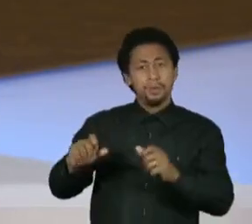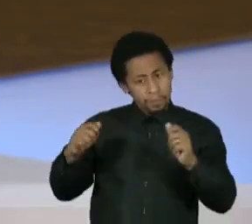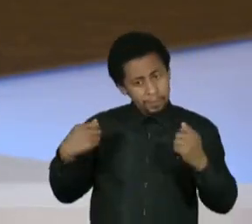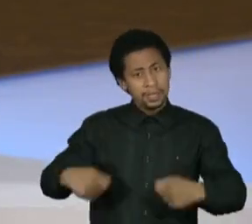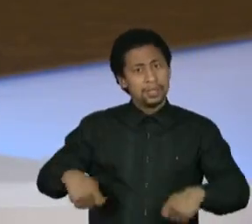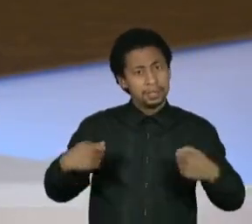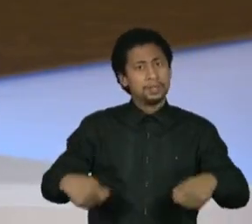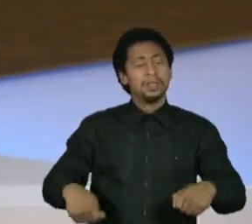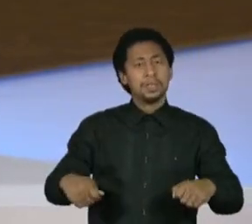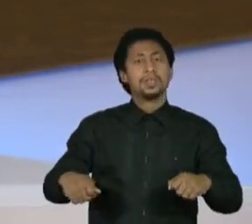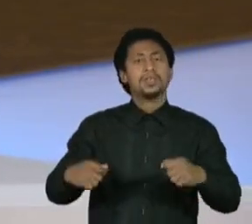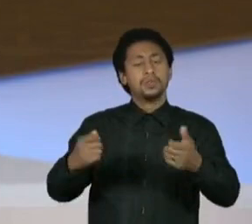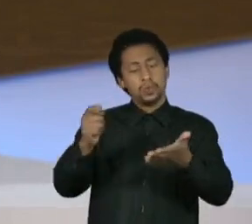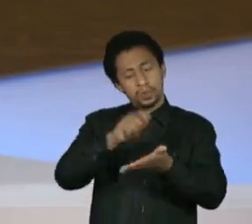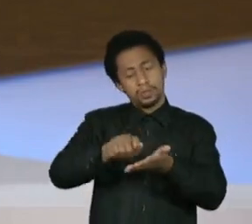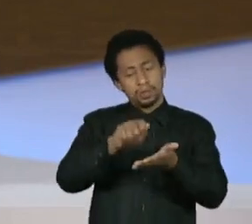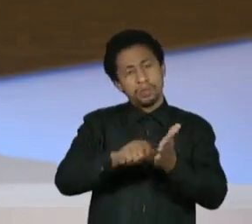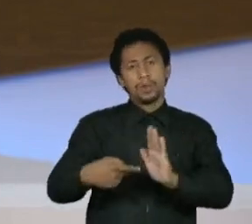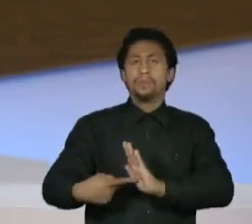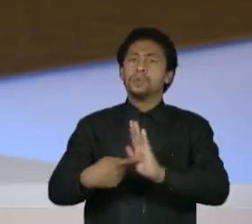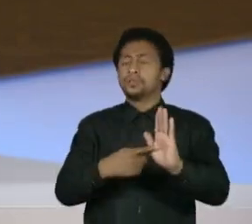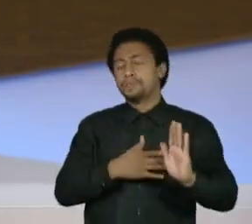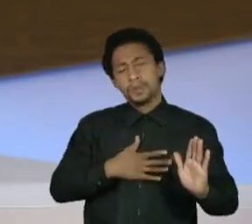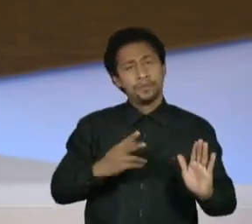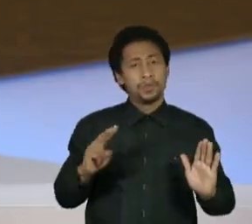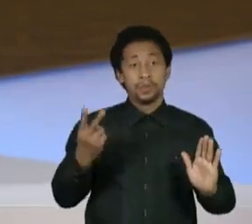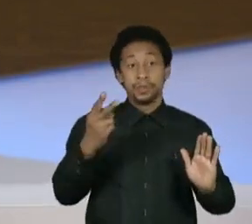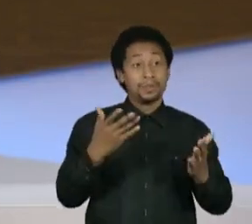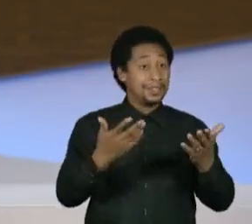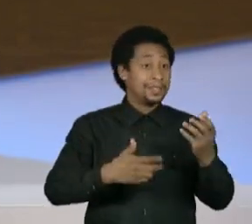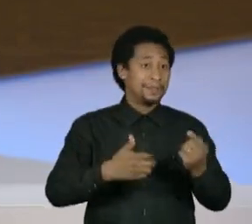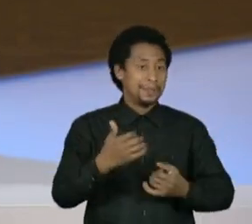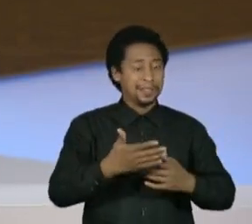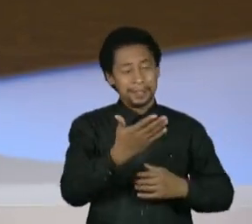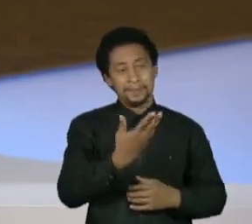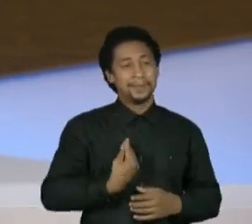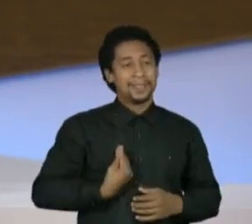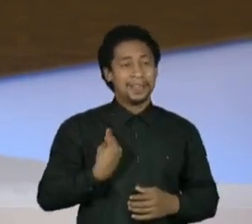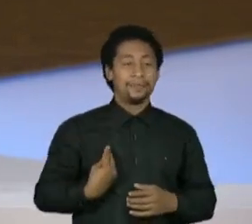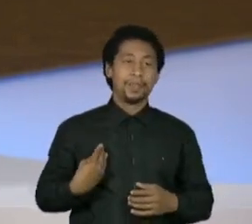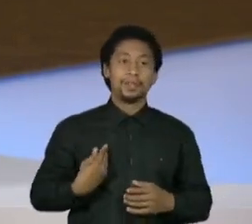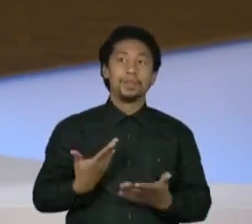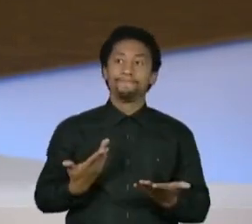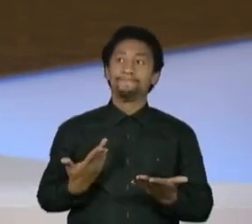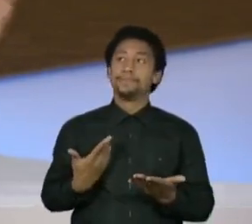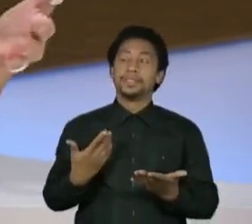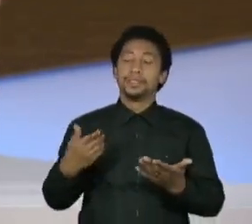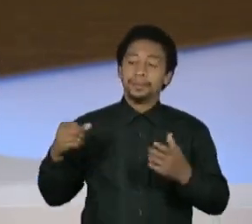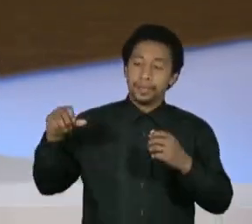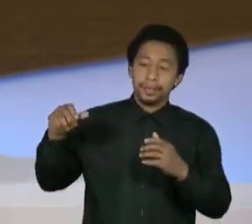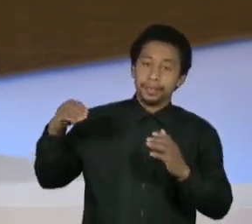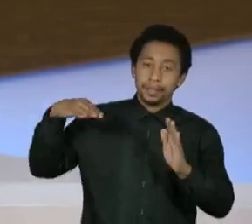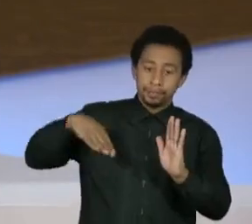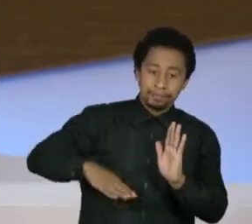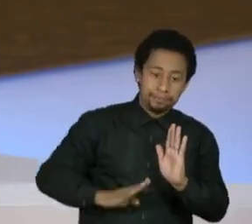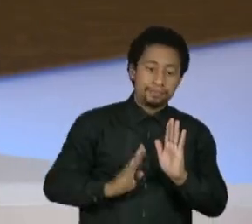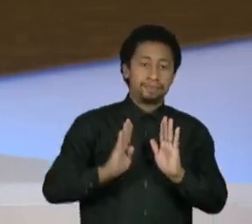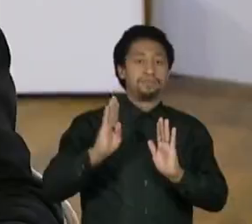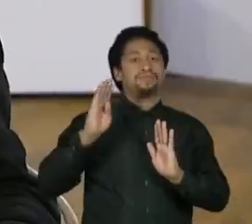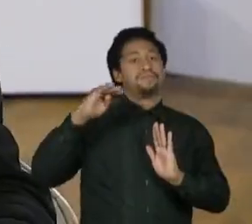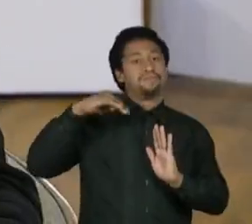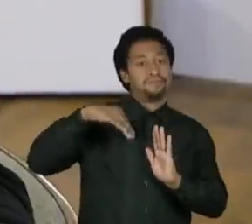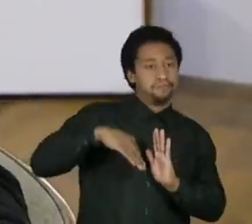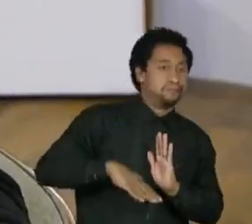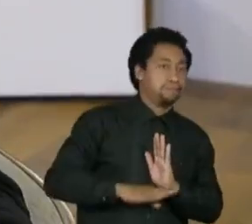nesse sentido você falou de recaída que você fala sobre as Recaídas que você teve durante os anos de